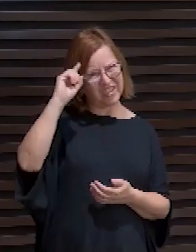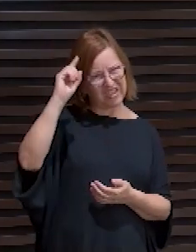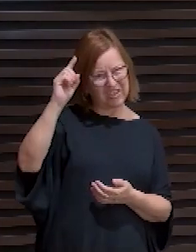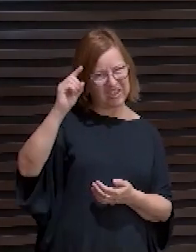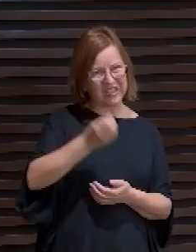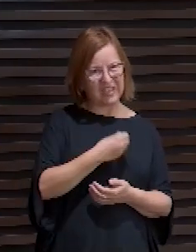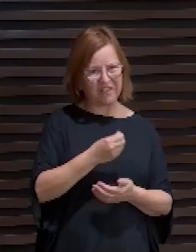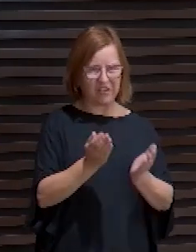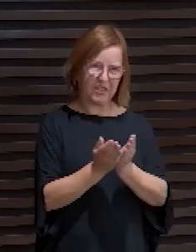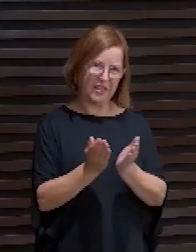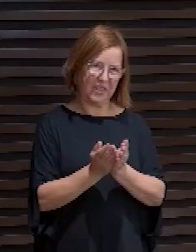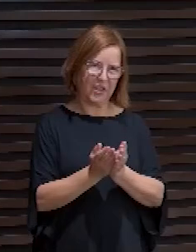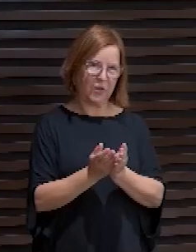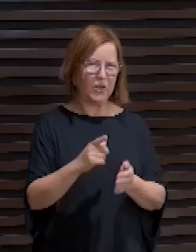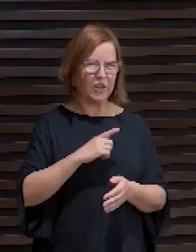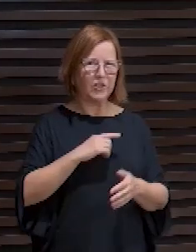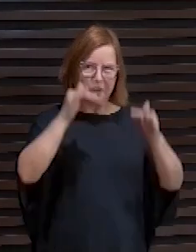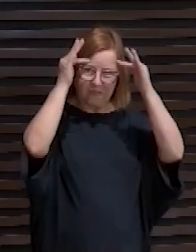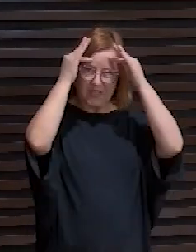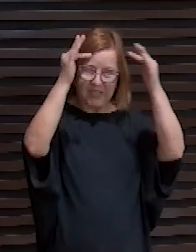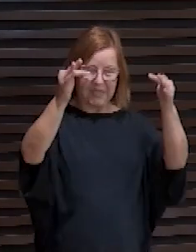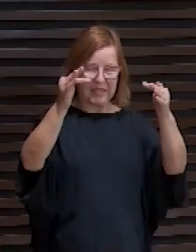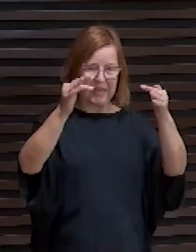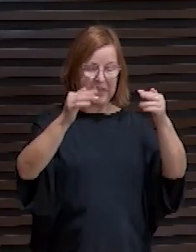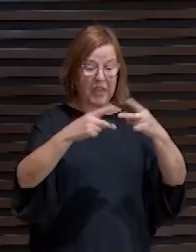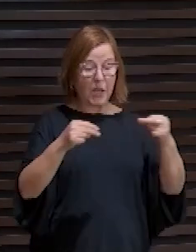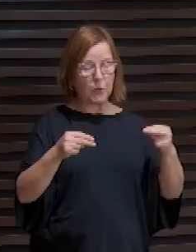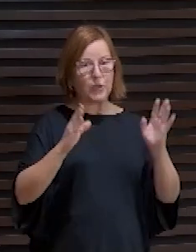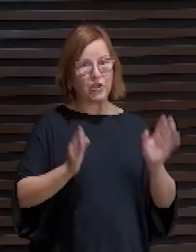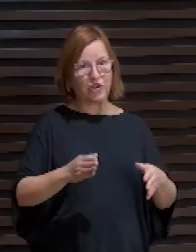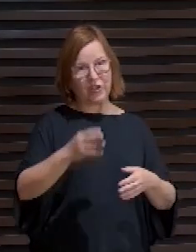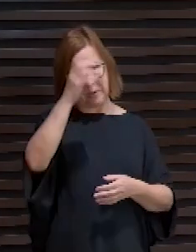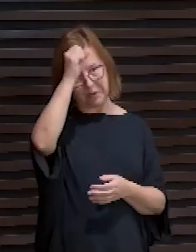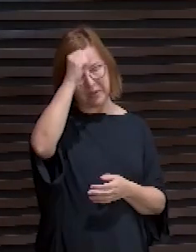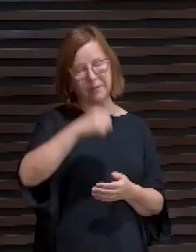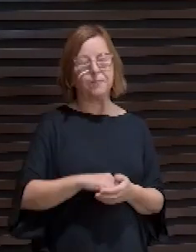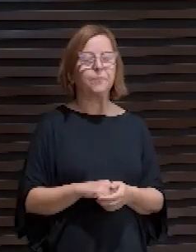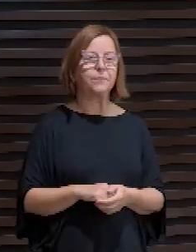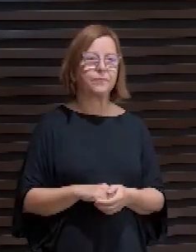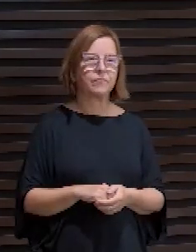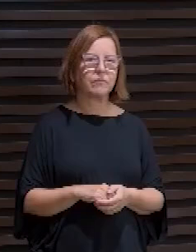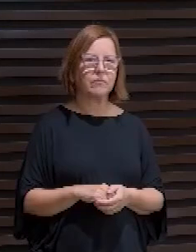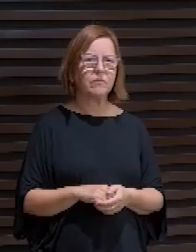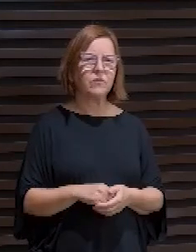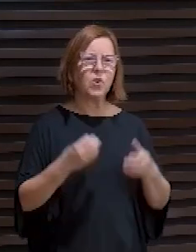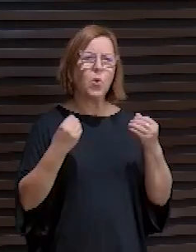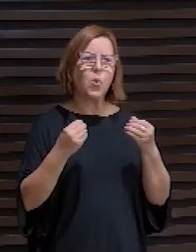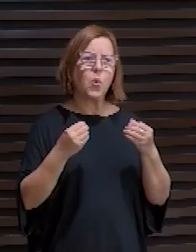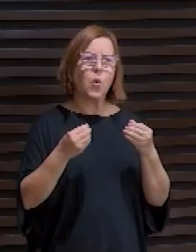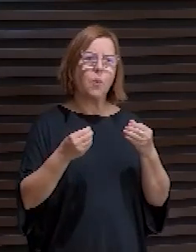perseverante ao que tinham aprendido? Como estava o relacionamento com Deus por meio